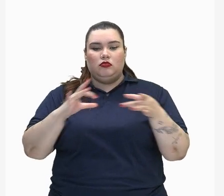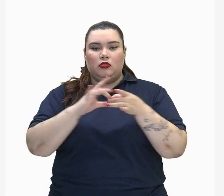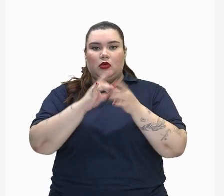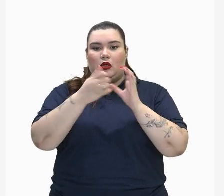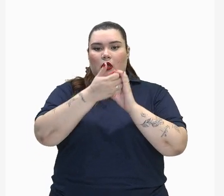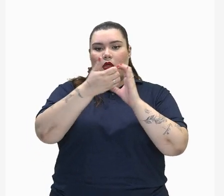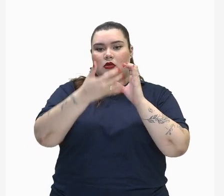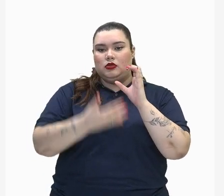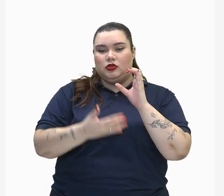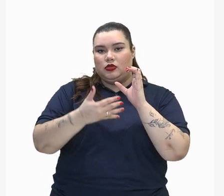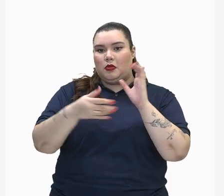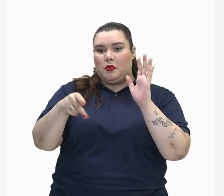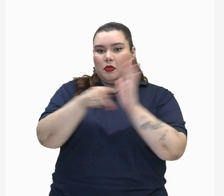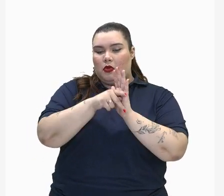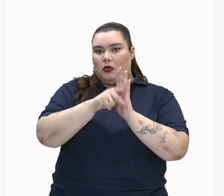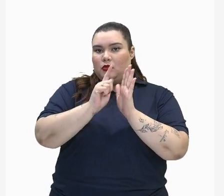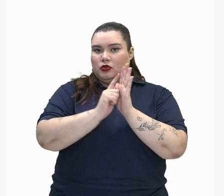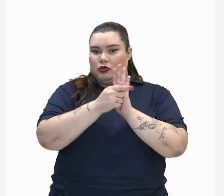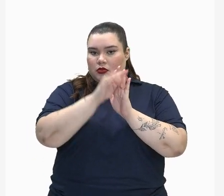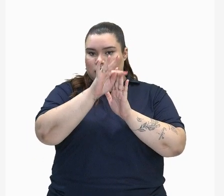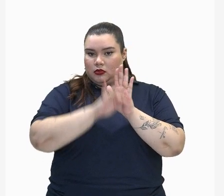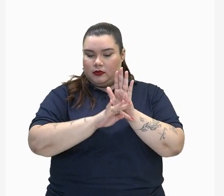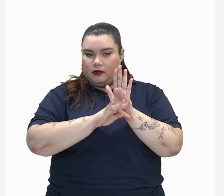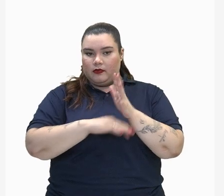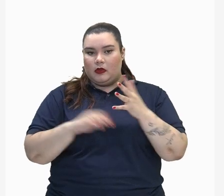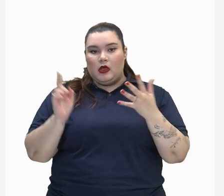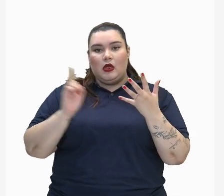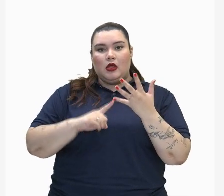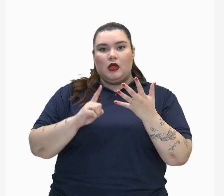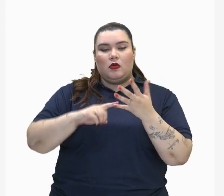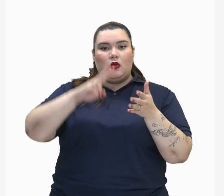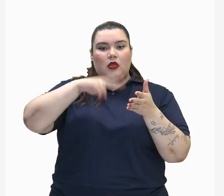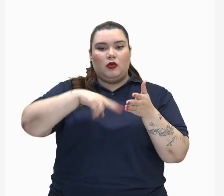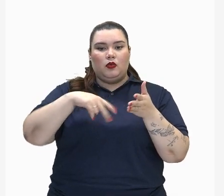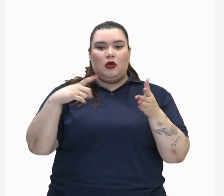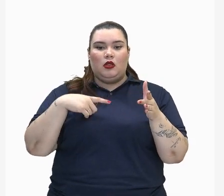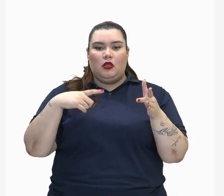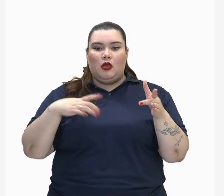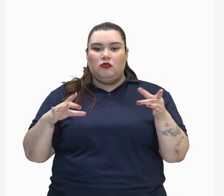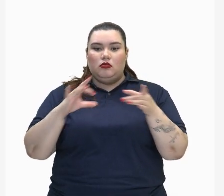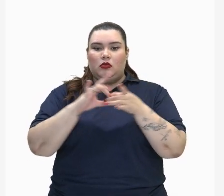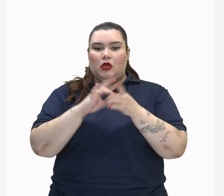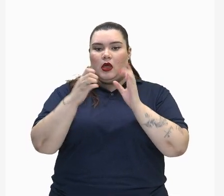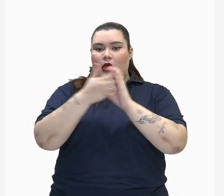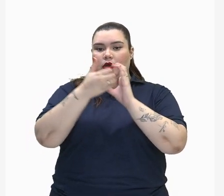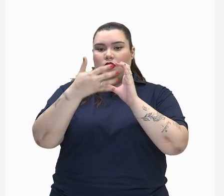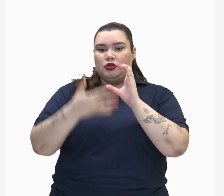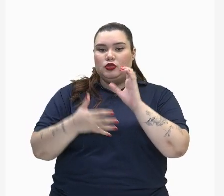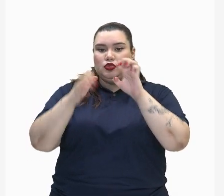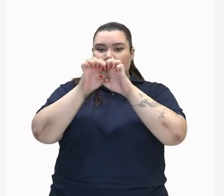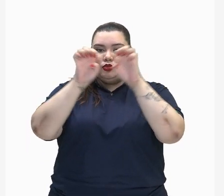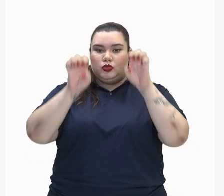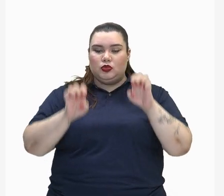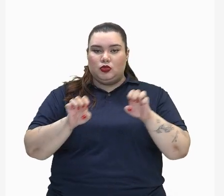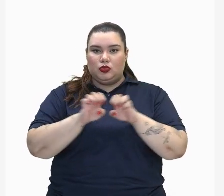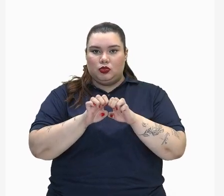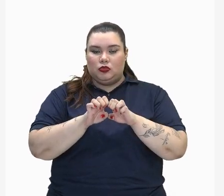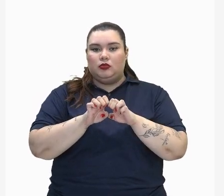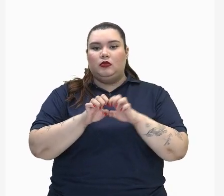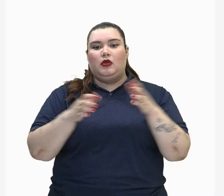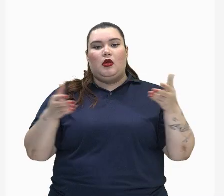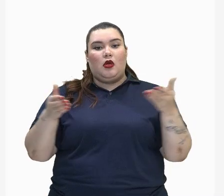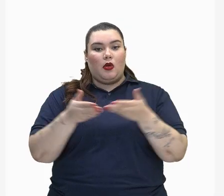os elementos estruturais do gênero textual. Então, vamos verificar dentro do texto